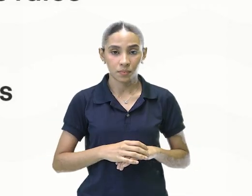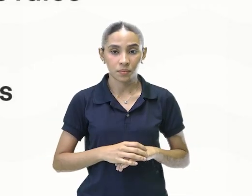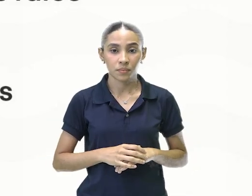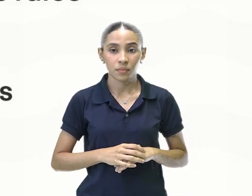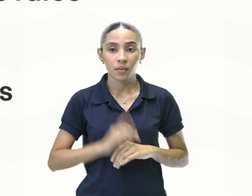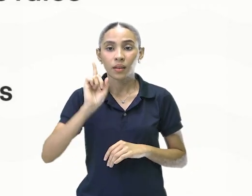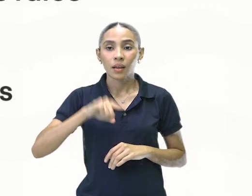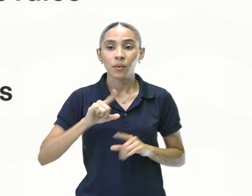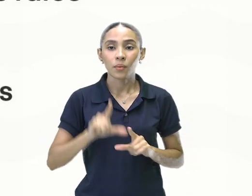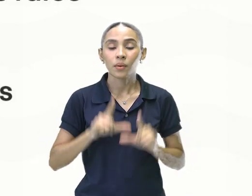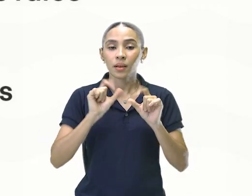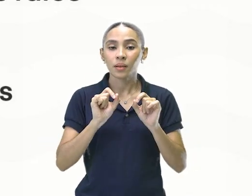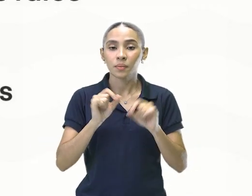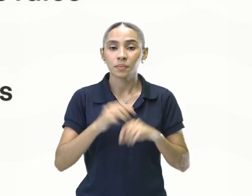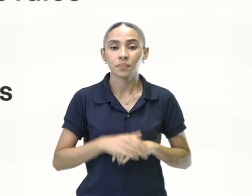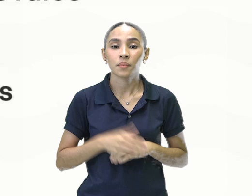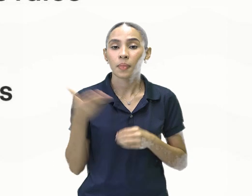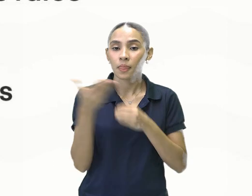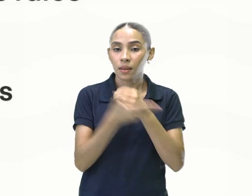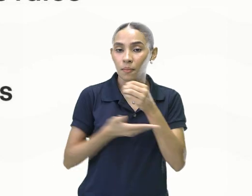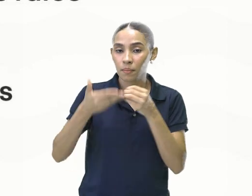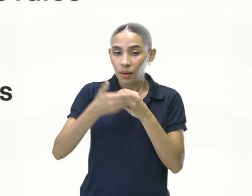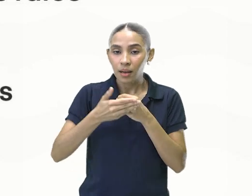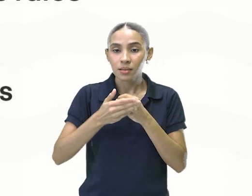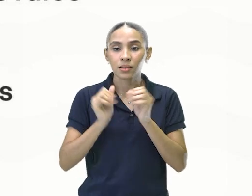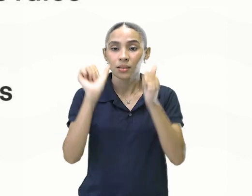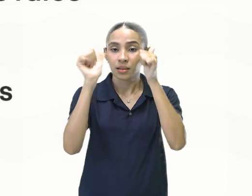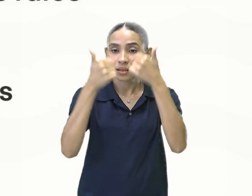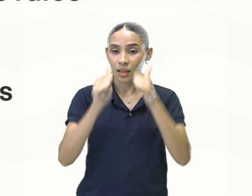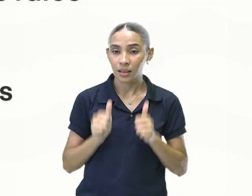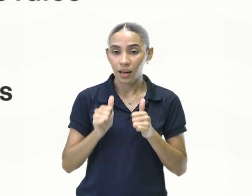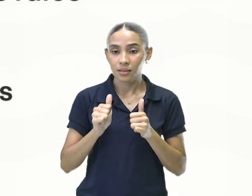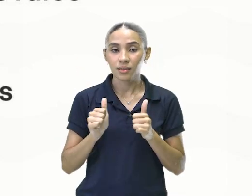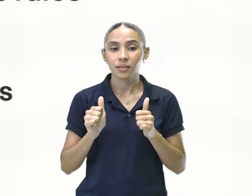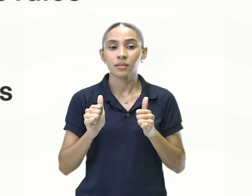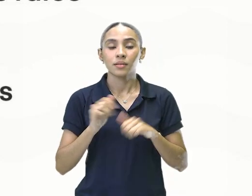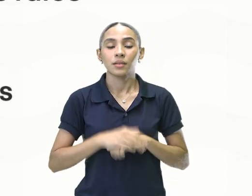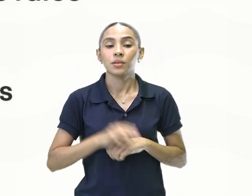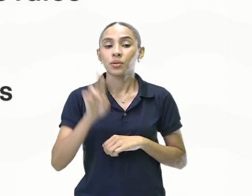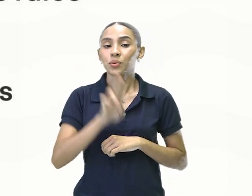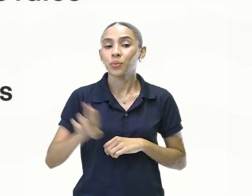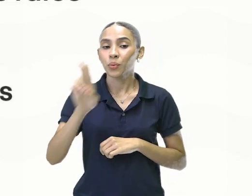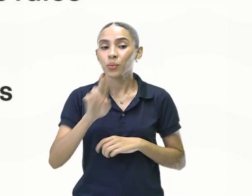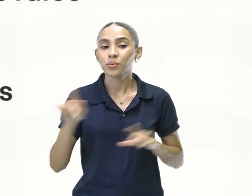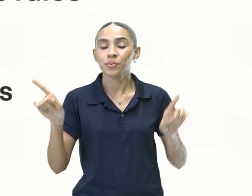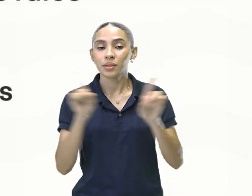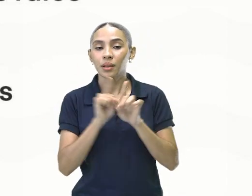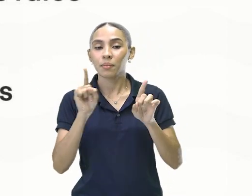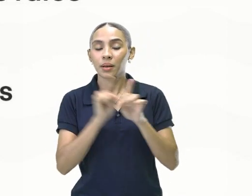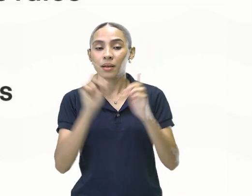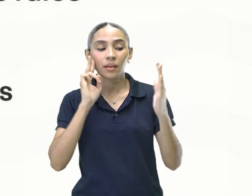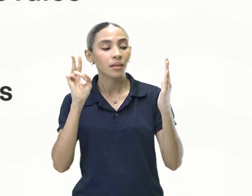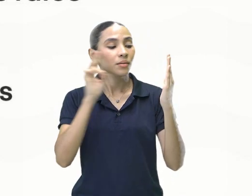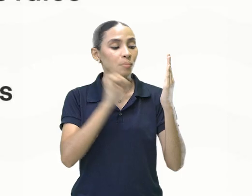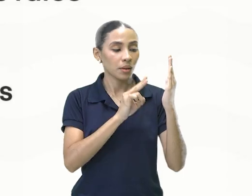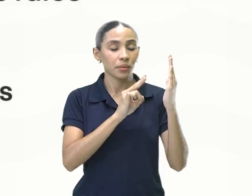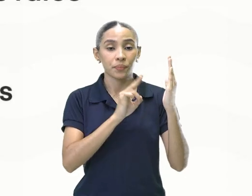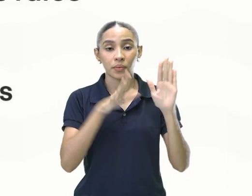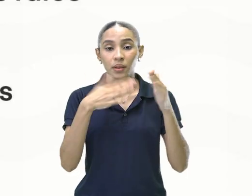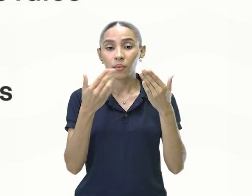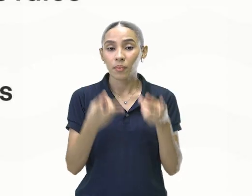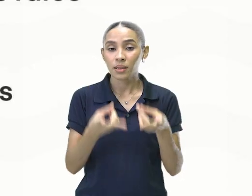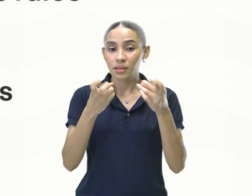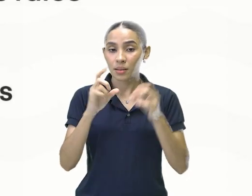A reflexão luminosa é a base da construção e utilização dos